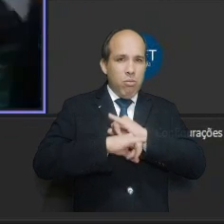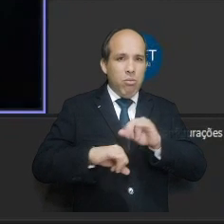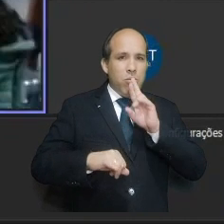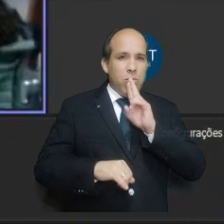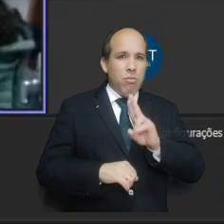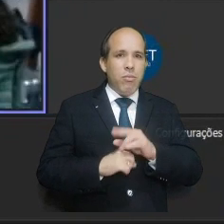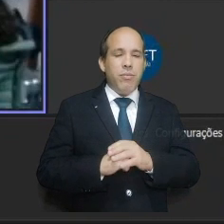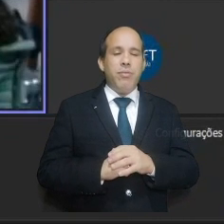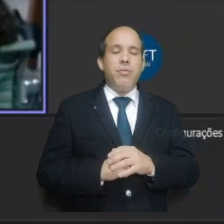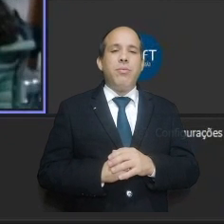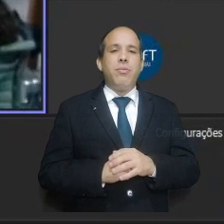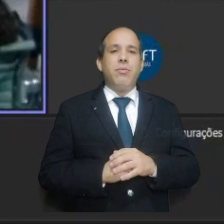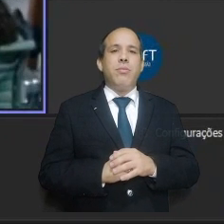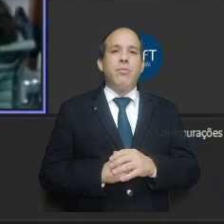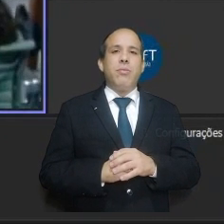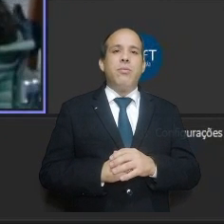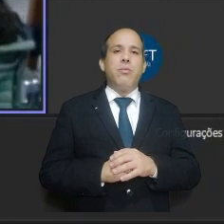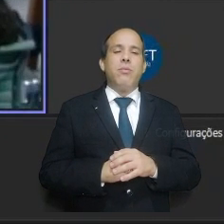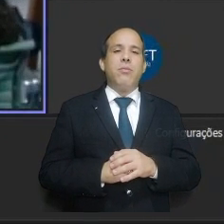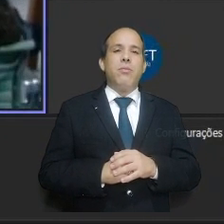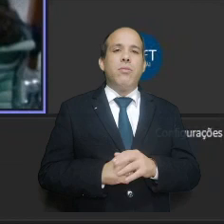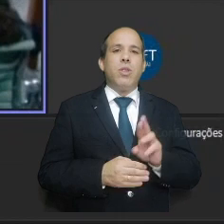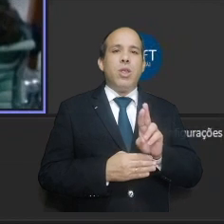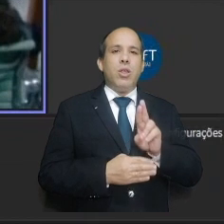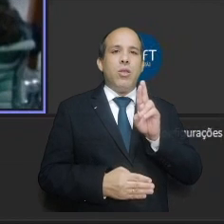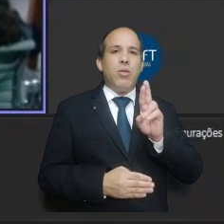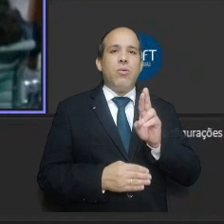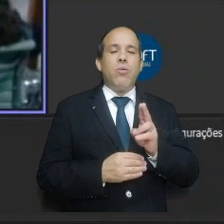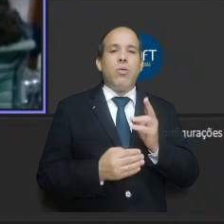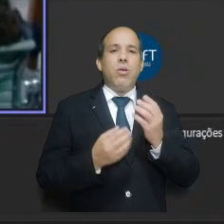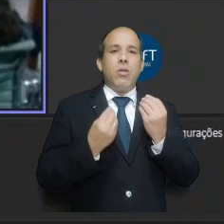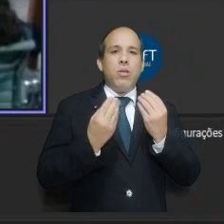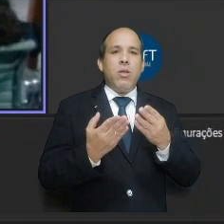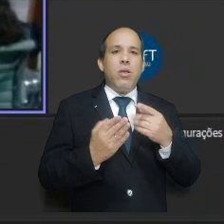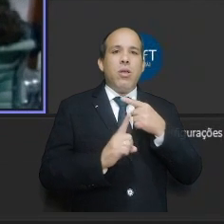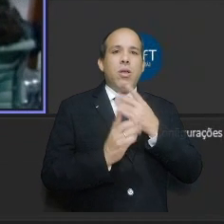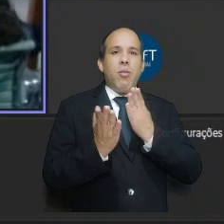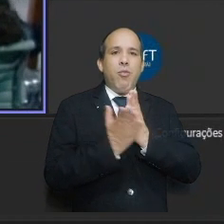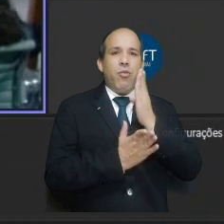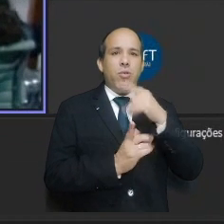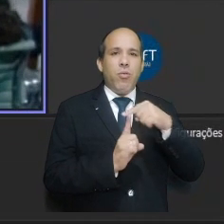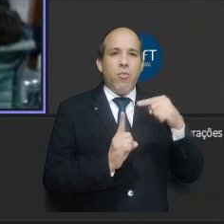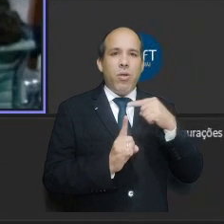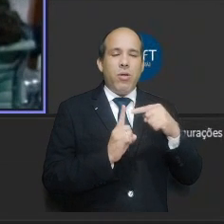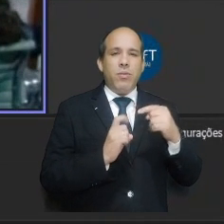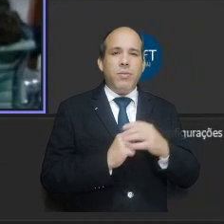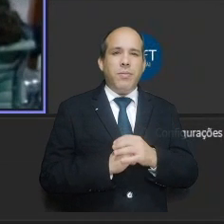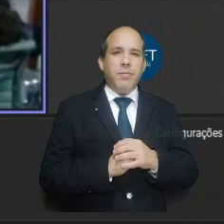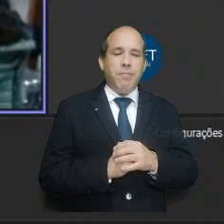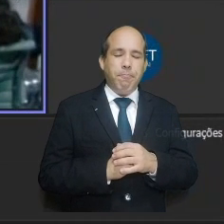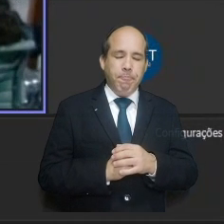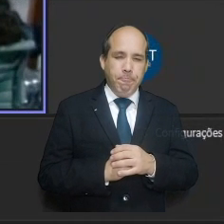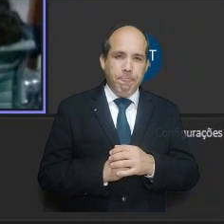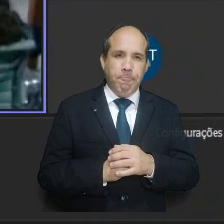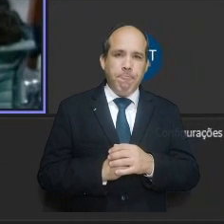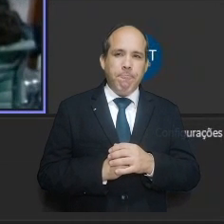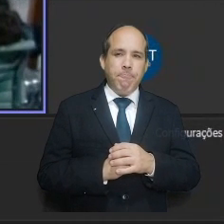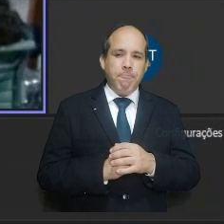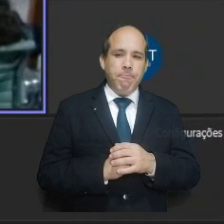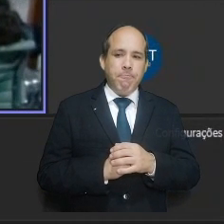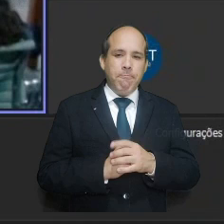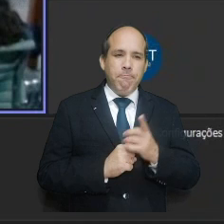o resultado? Por favor, senhor presidente. Ok, então, como eu havia falado, o eminente relator dá provimento parcial.